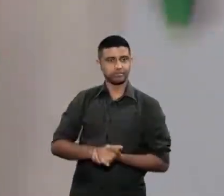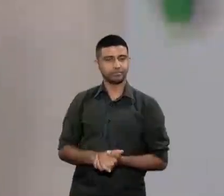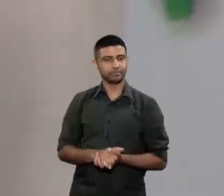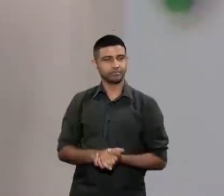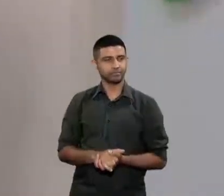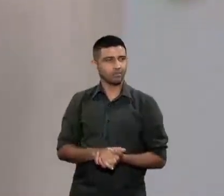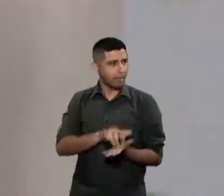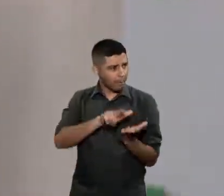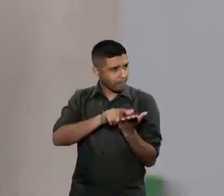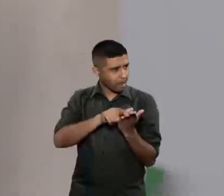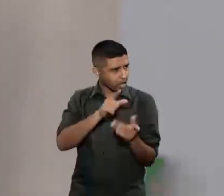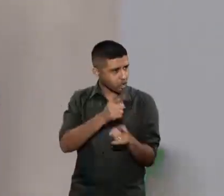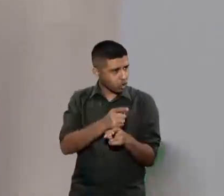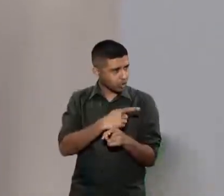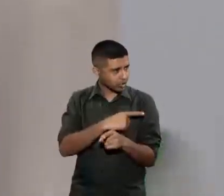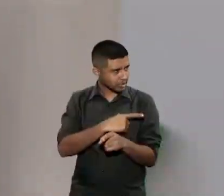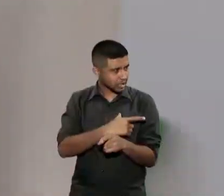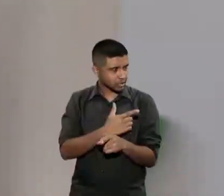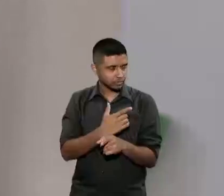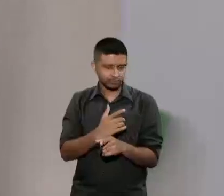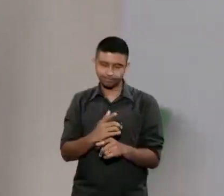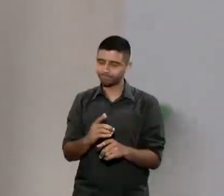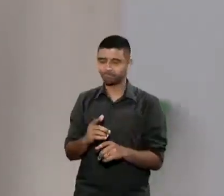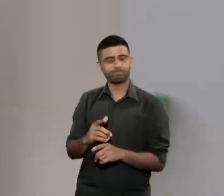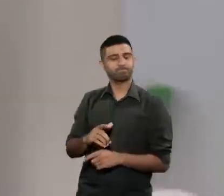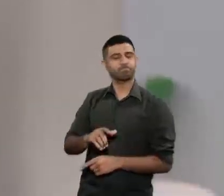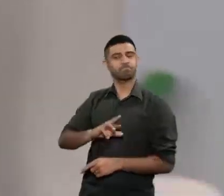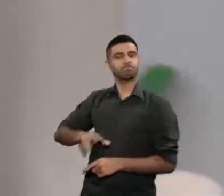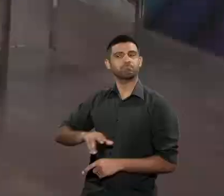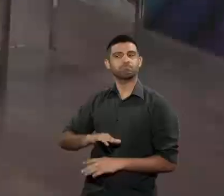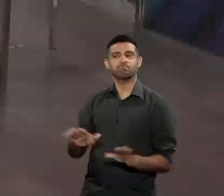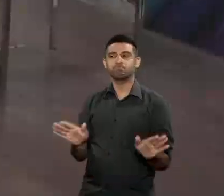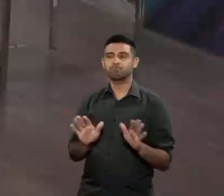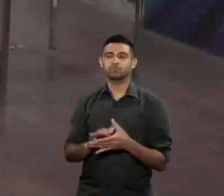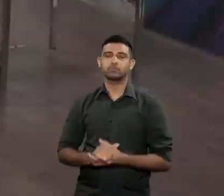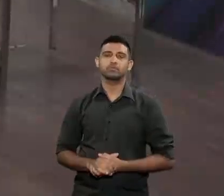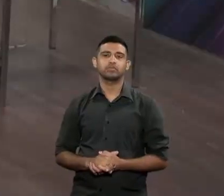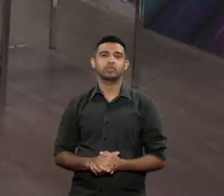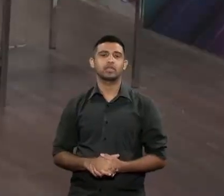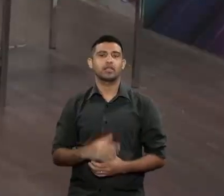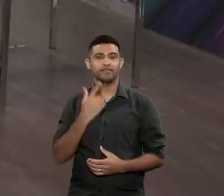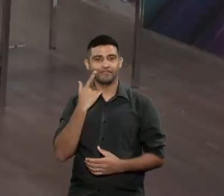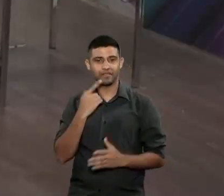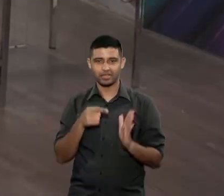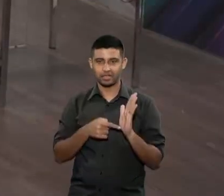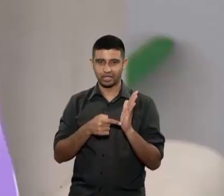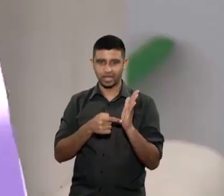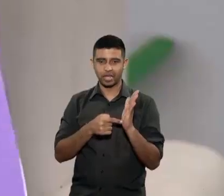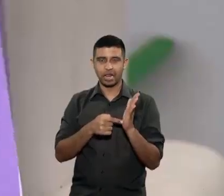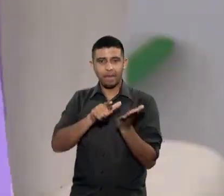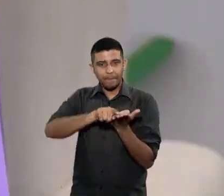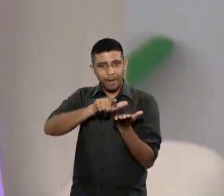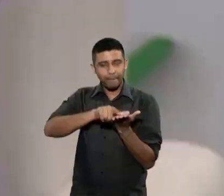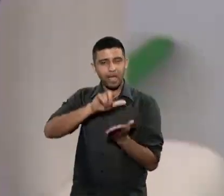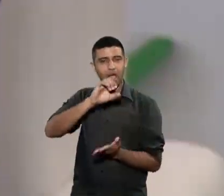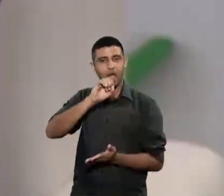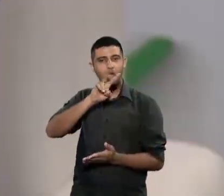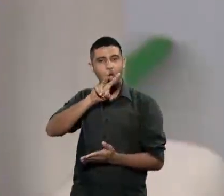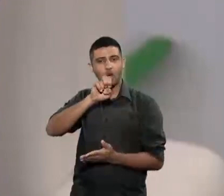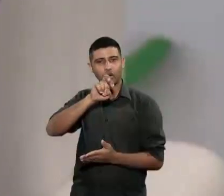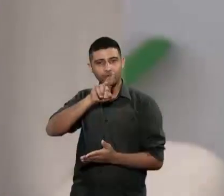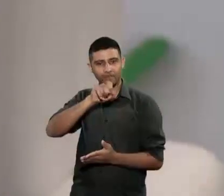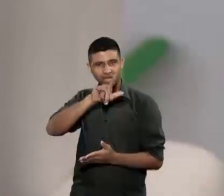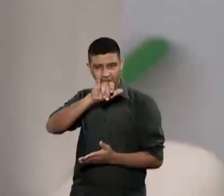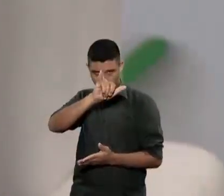Também... Papelaria, né? Você encontra em papelaria? Não encontra como em papelaria. Como é que é? Você tem essa overlay, ela não